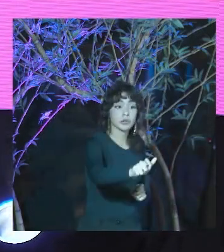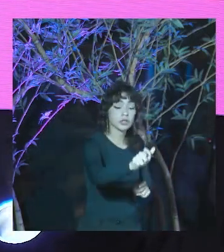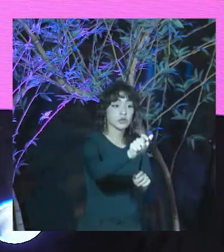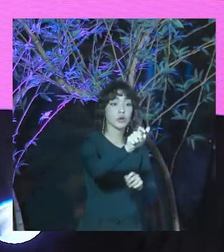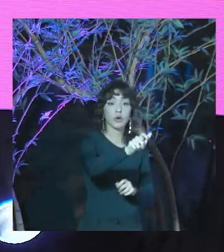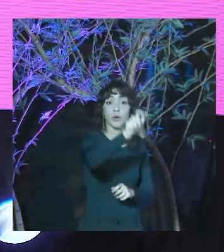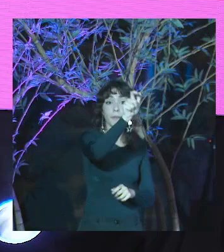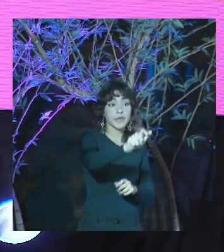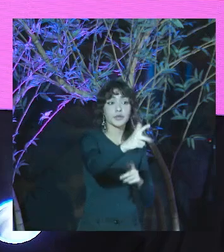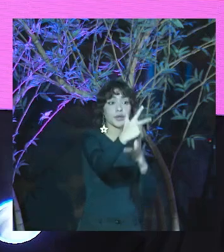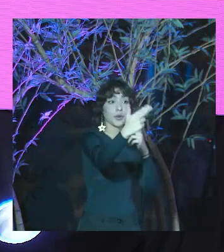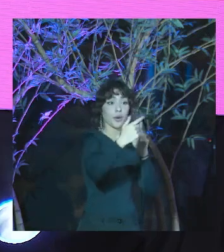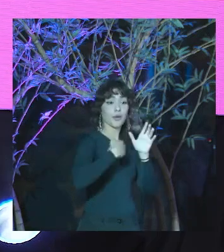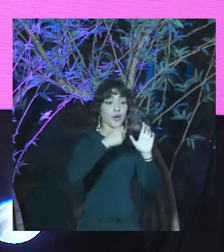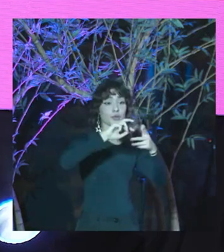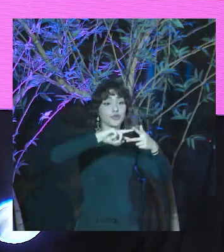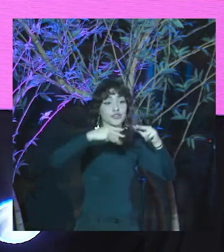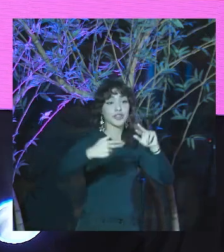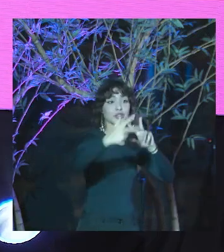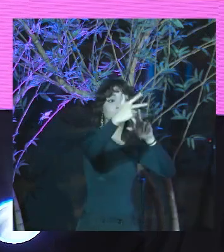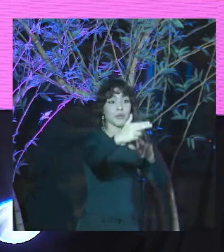código genético.